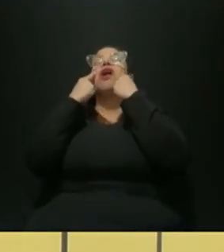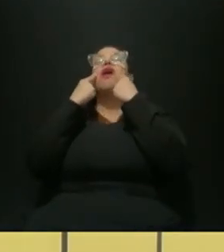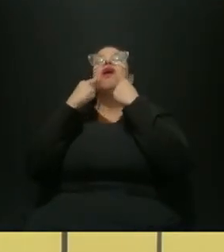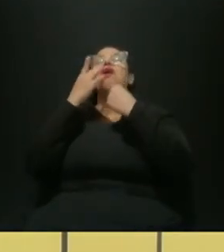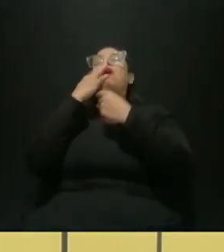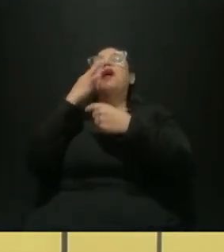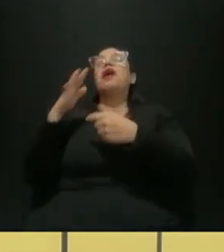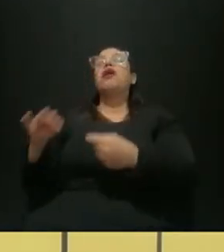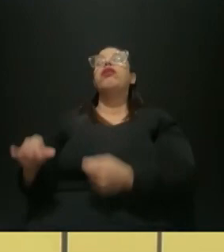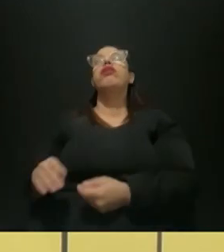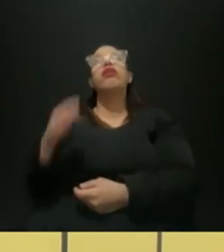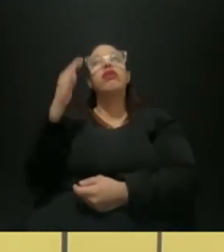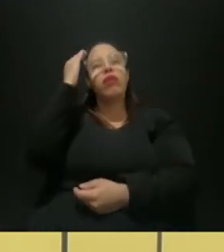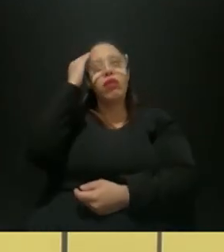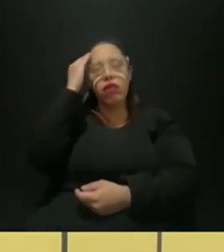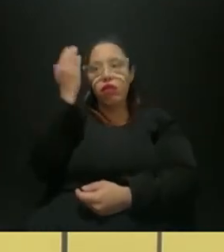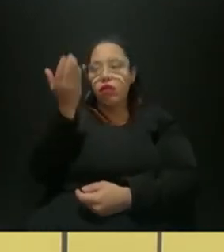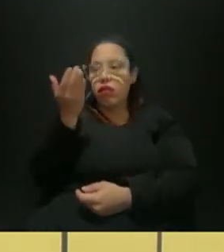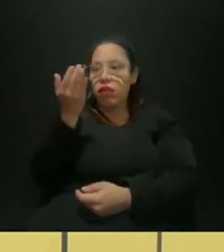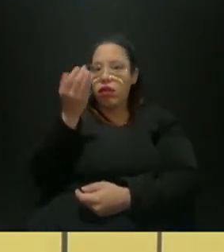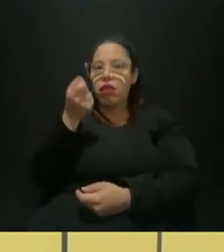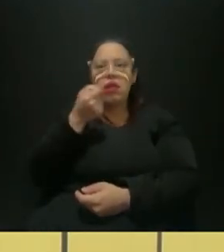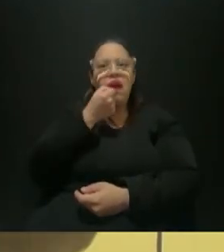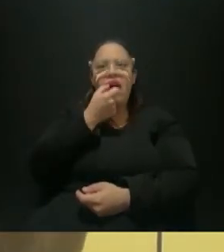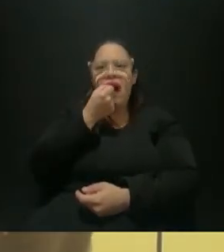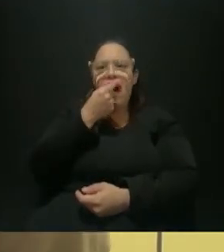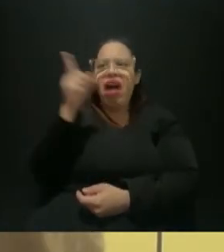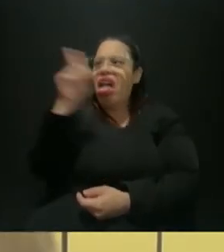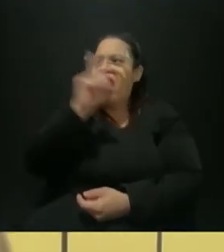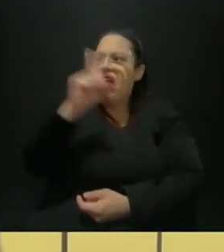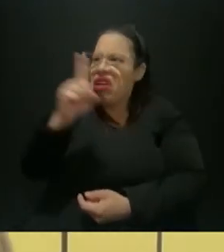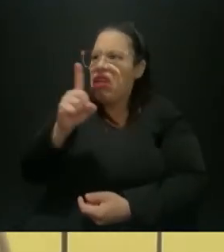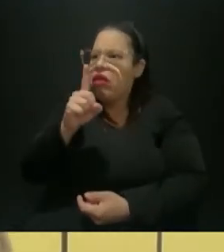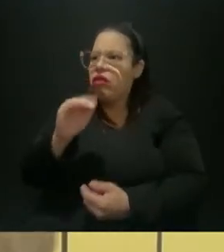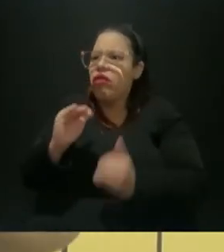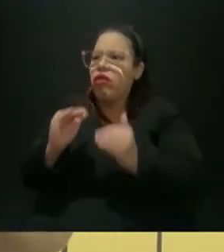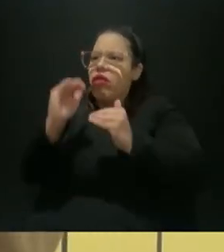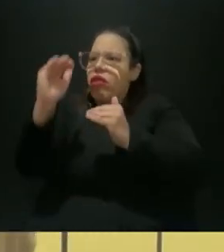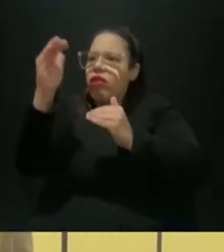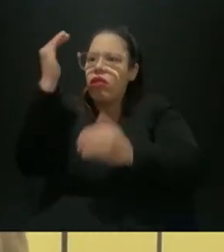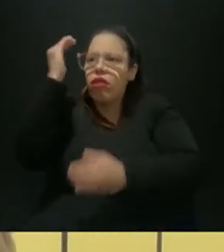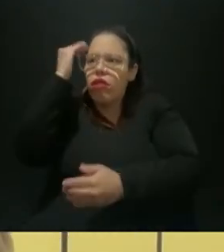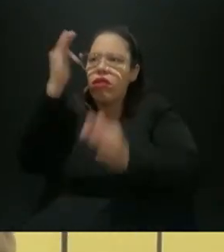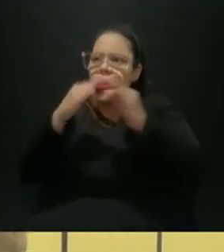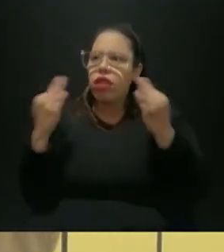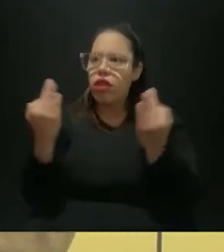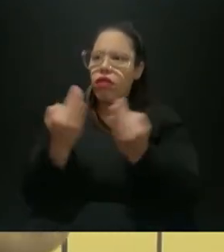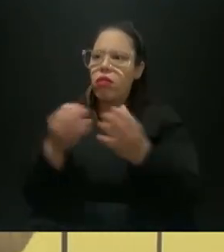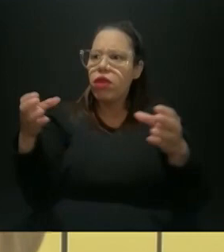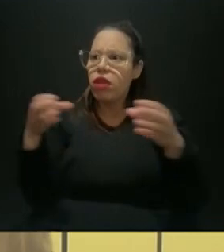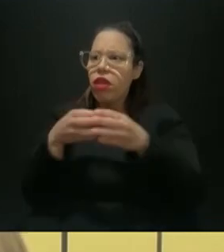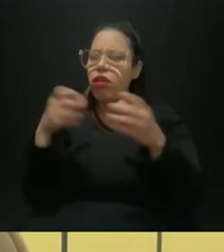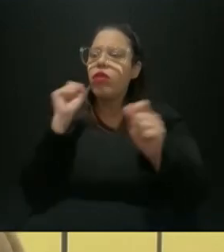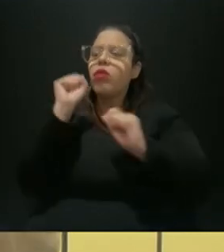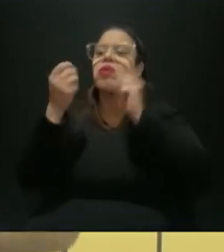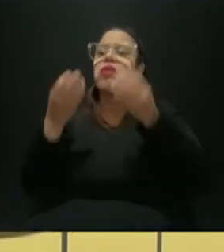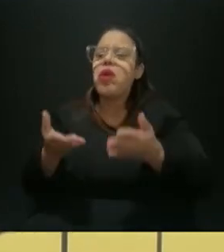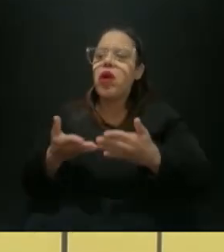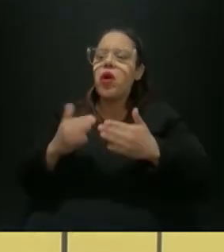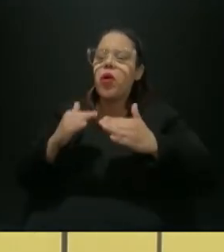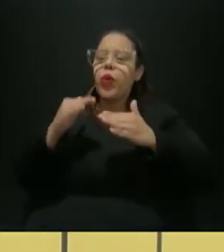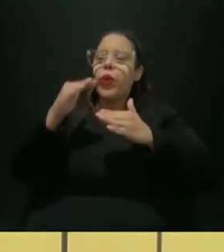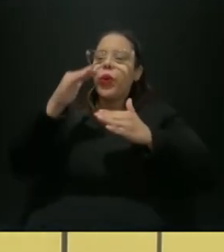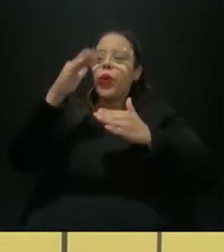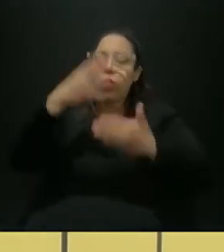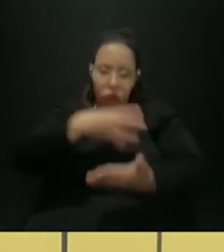acontecendo, não é dar remédio, não é dar tranquilizante, é entender o processo familiar, o que está acontecendo. Como é que essas crianças cresceram? Como é que elas foram amamentar? Bom, eu trabalho